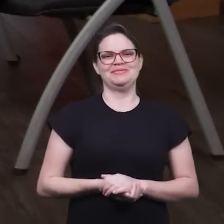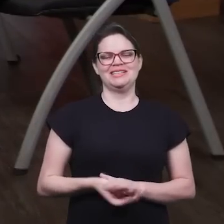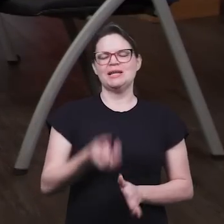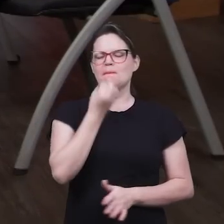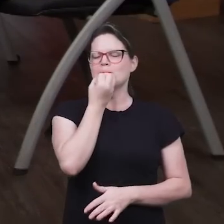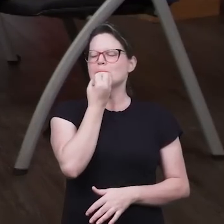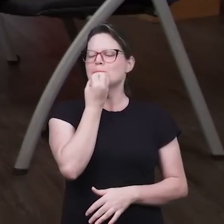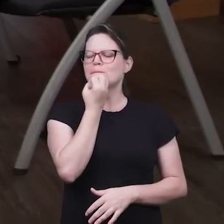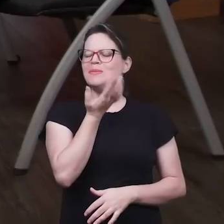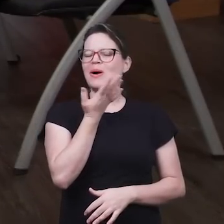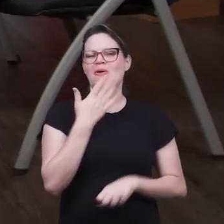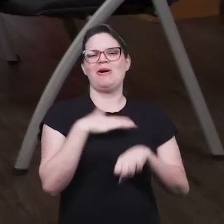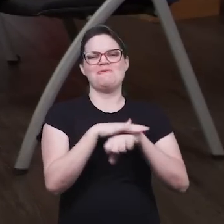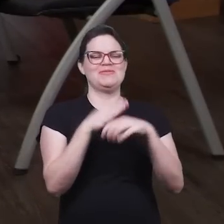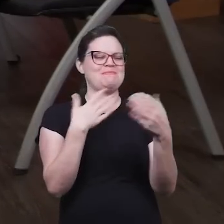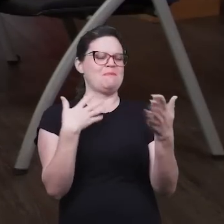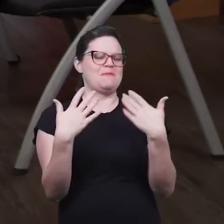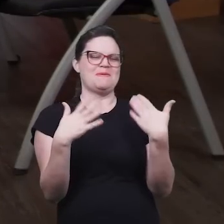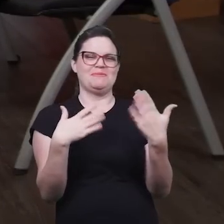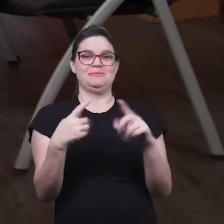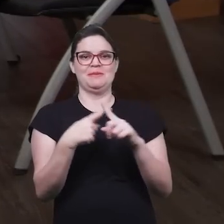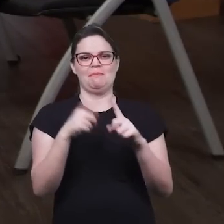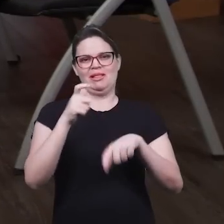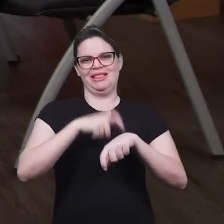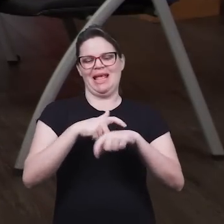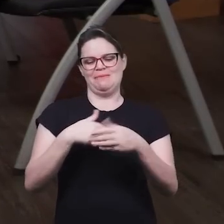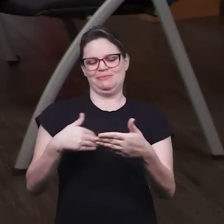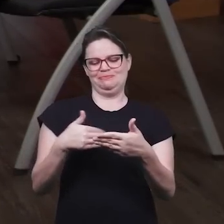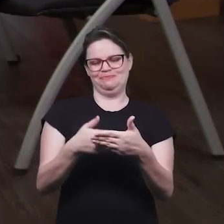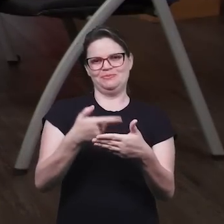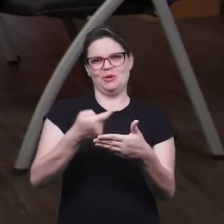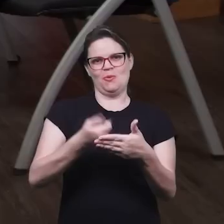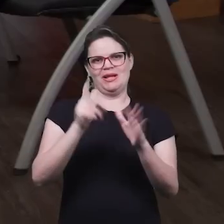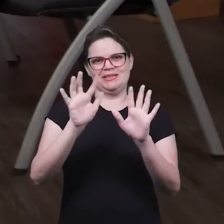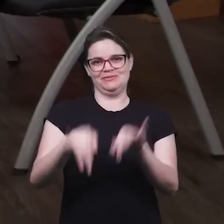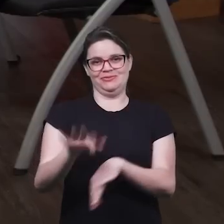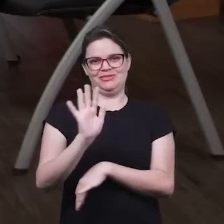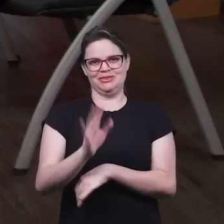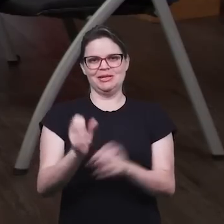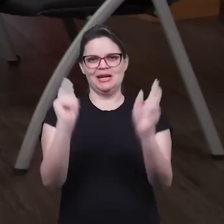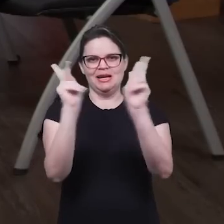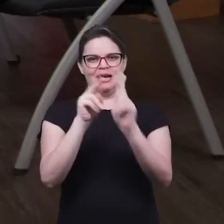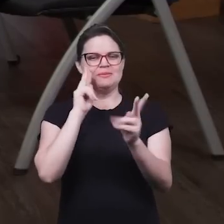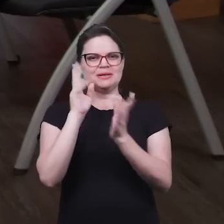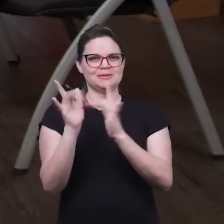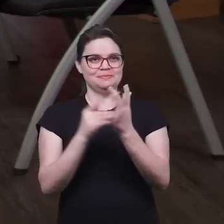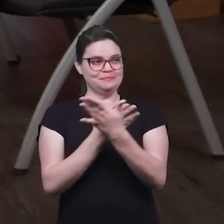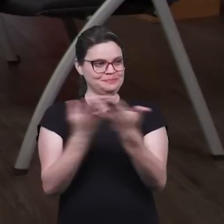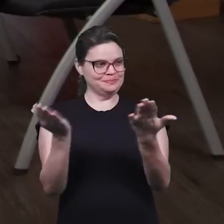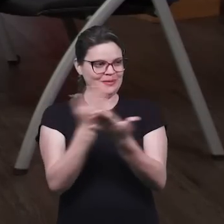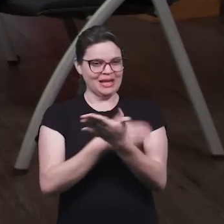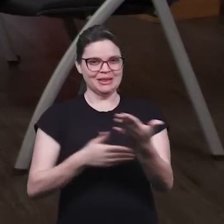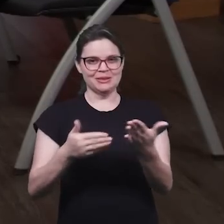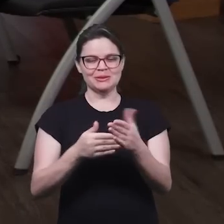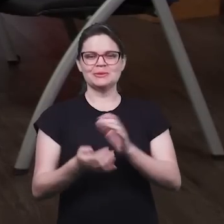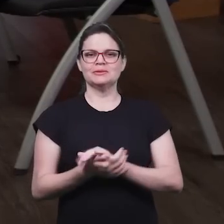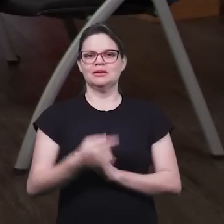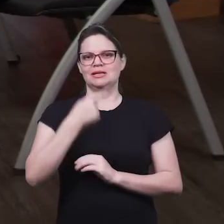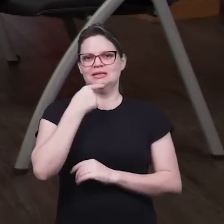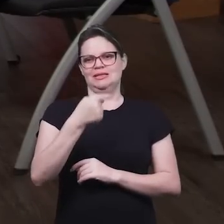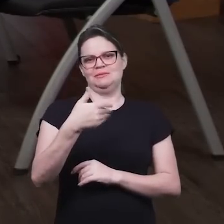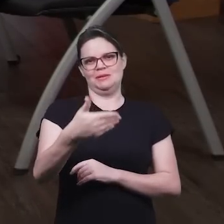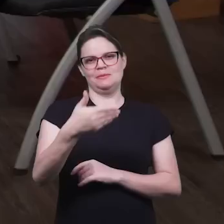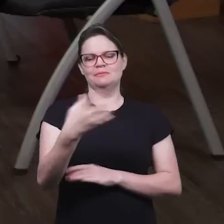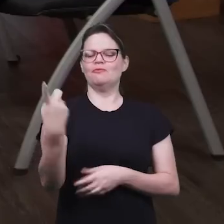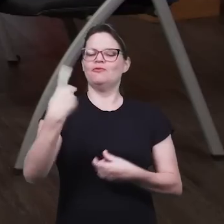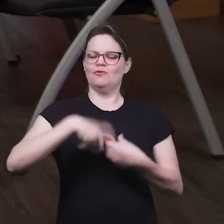muito boa a conversa, muito edificante, mas o nosso tempo está chegando ao final. Pai do Senhor a todos, se Deus Paz do quiser. Senhor. Na